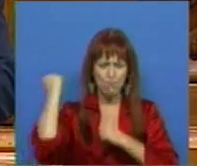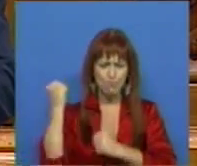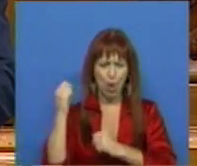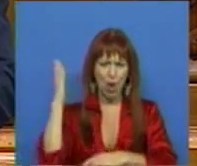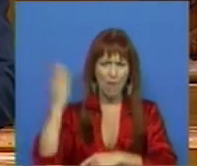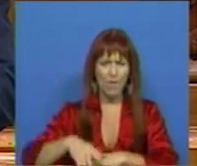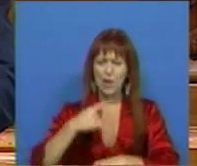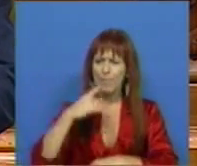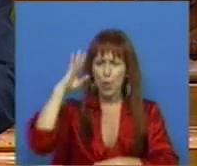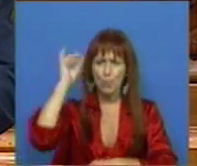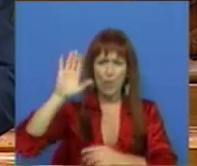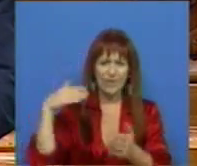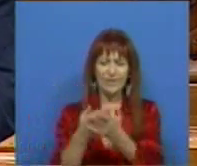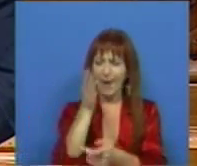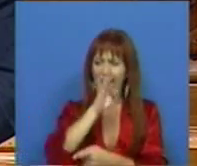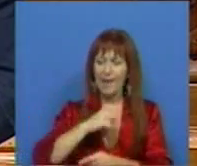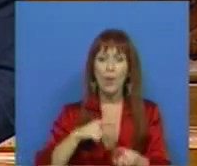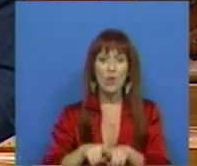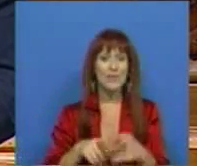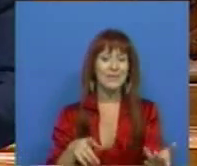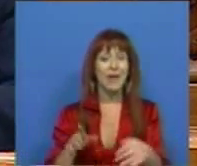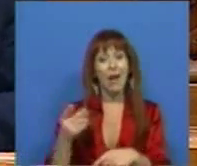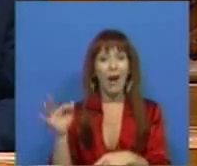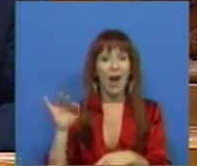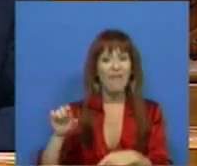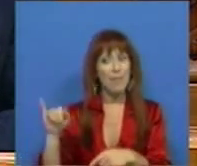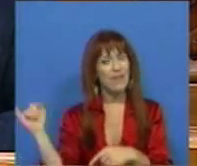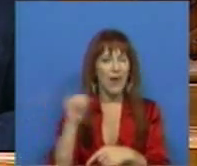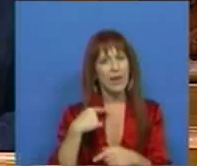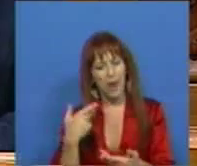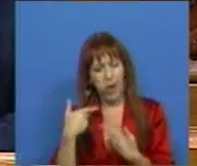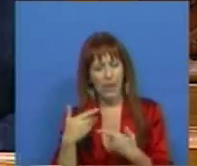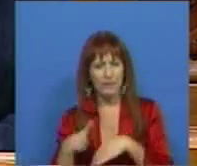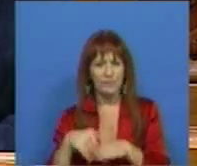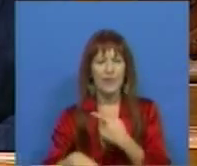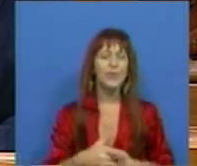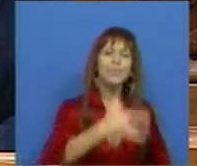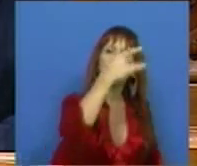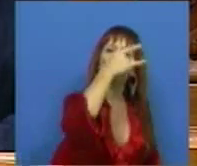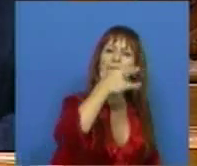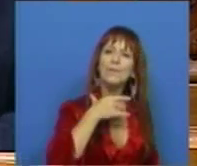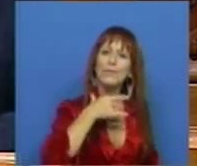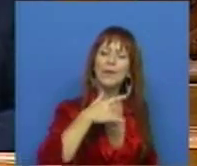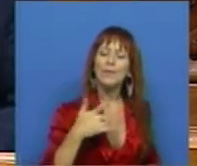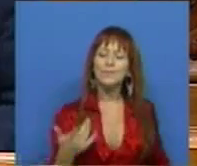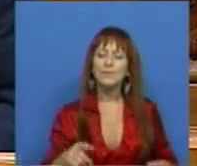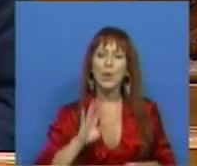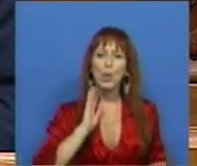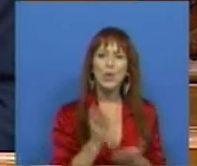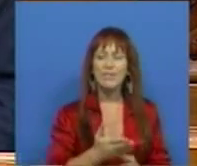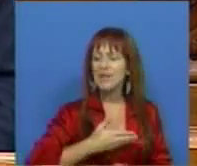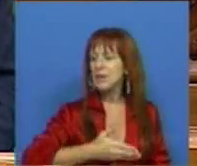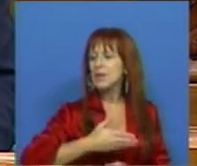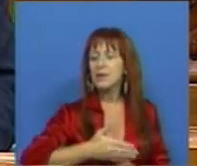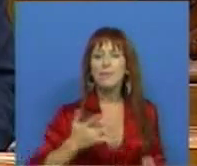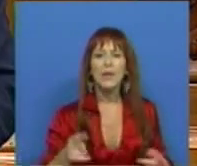radicalmente e de forma extremista aplicar, a coberto da vinda do FMI. Cavaco Silva, que passou as últimas